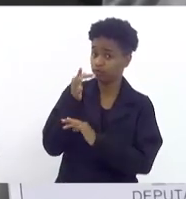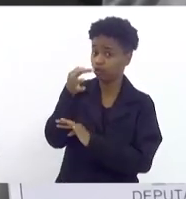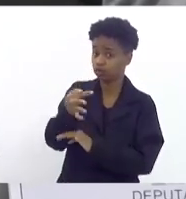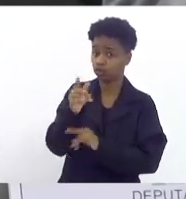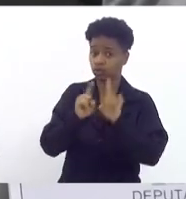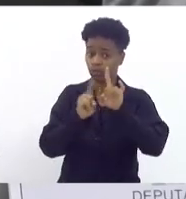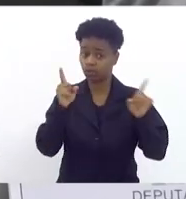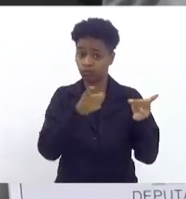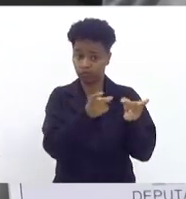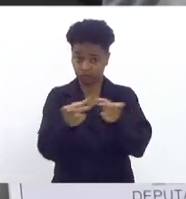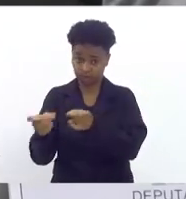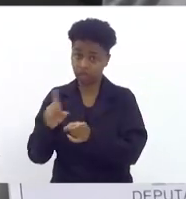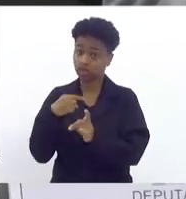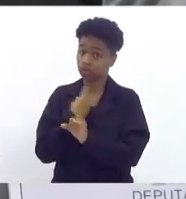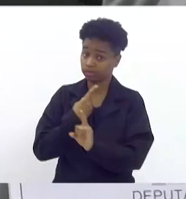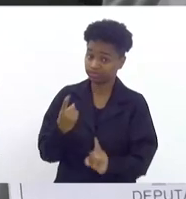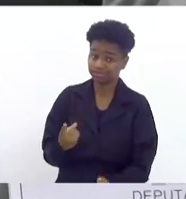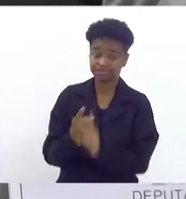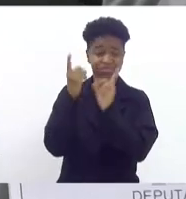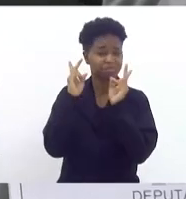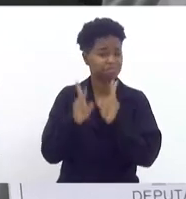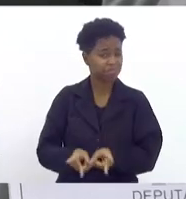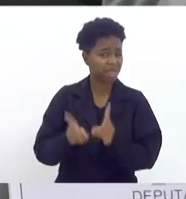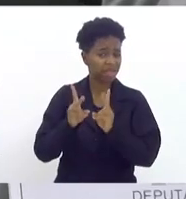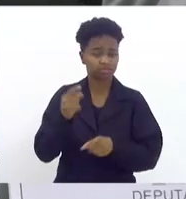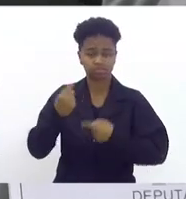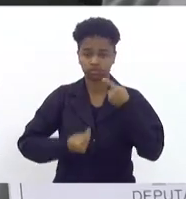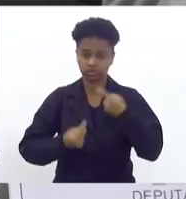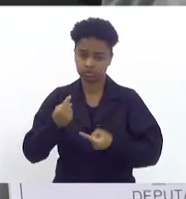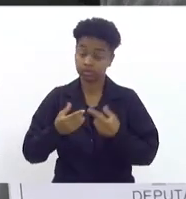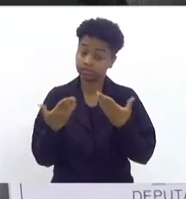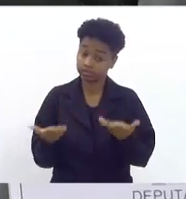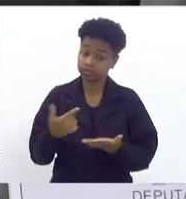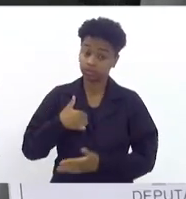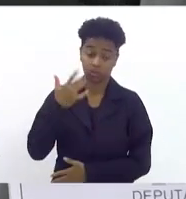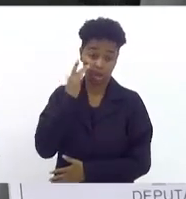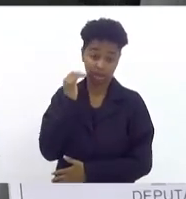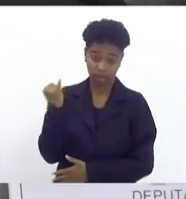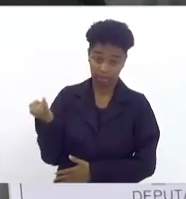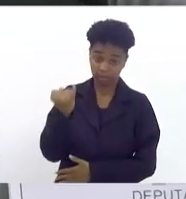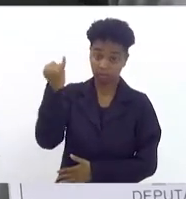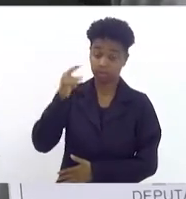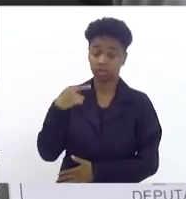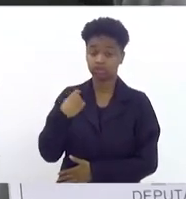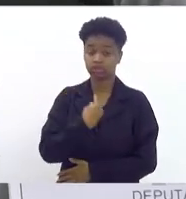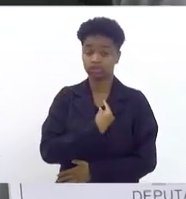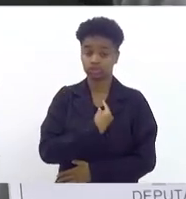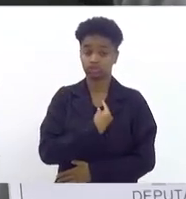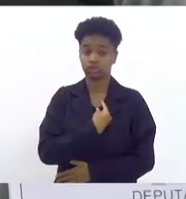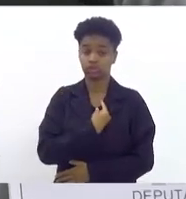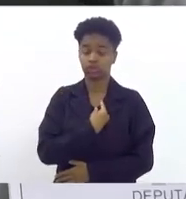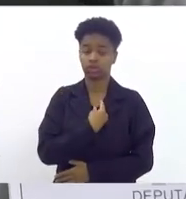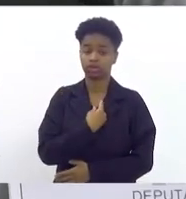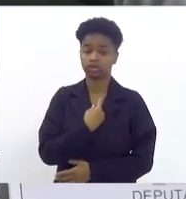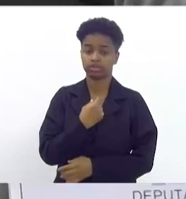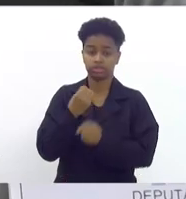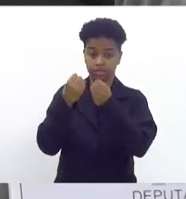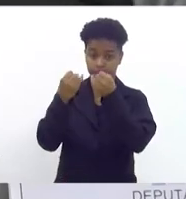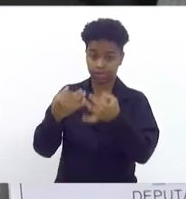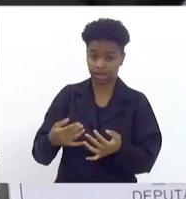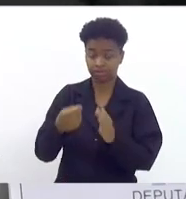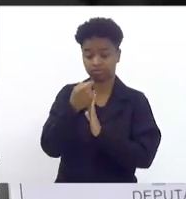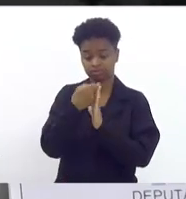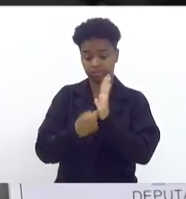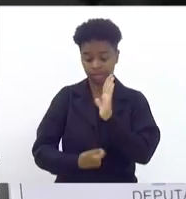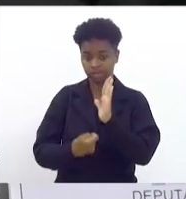nós vamos nos deparar com essas mesmas discussões judiciais. Então, eu acho importante que a gente enfrente o esclarecimento do